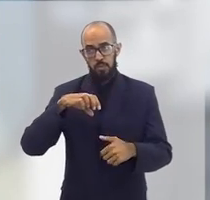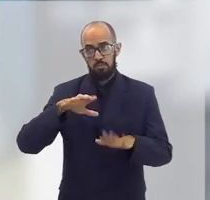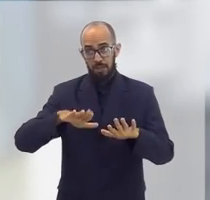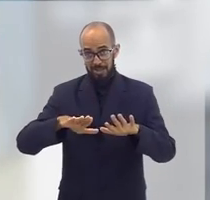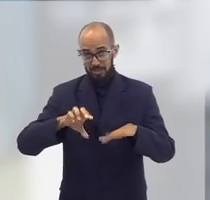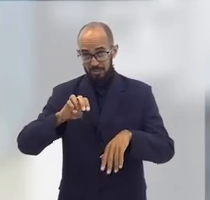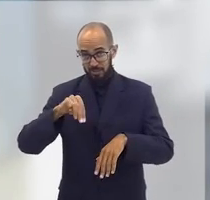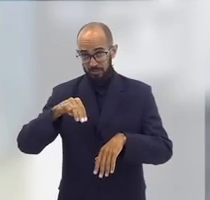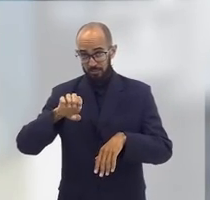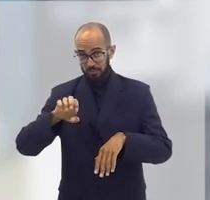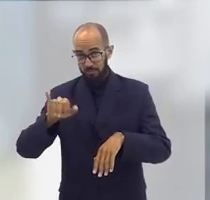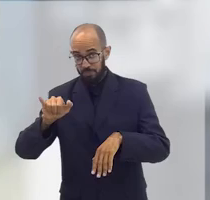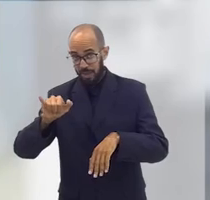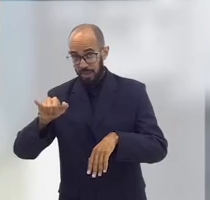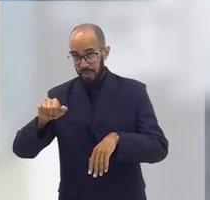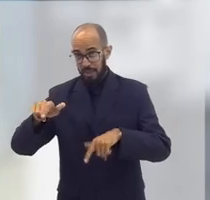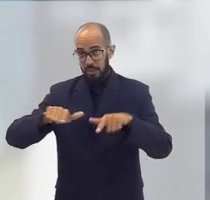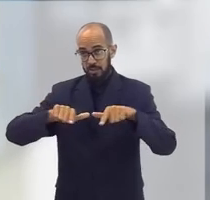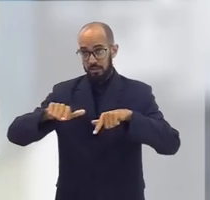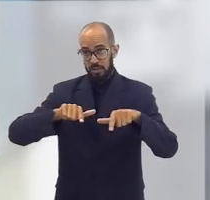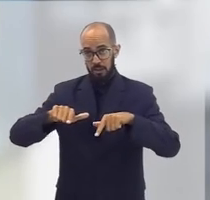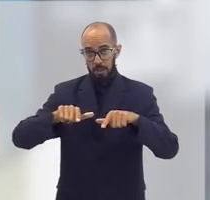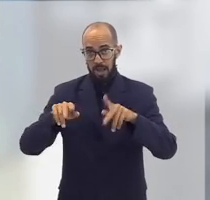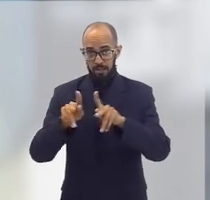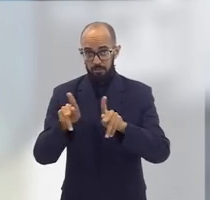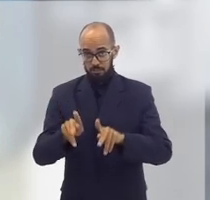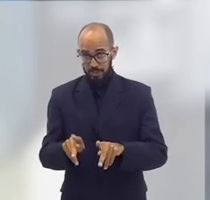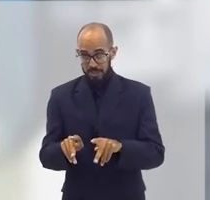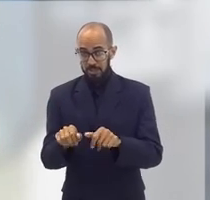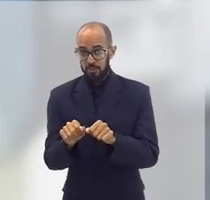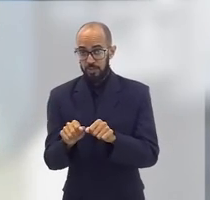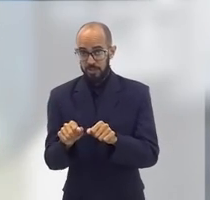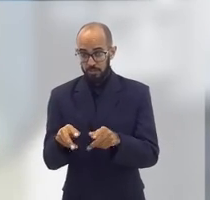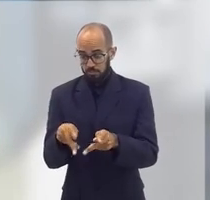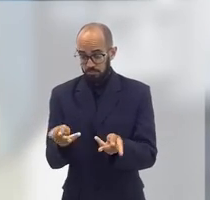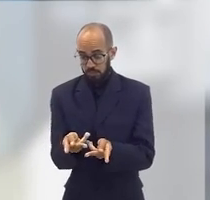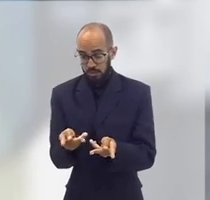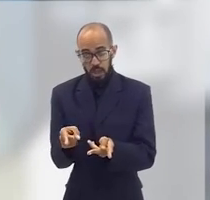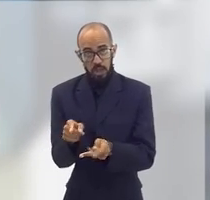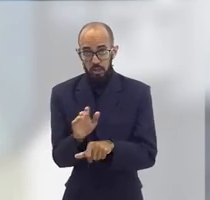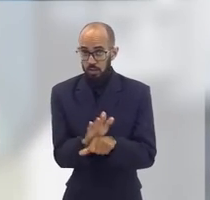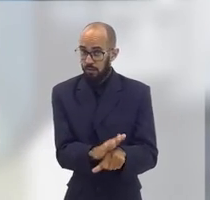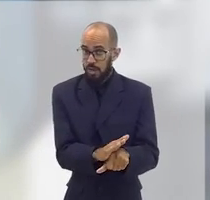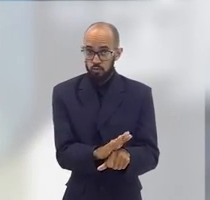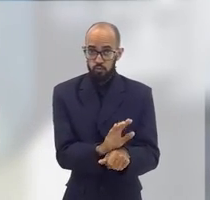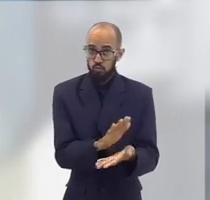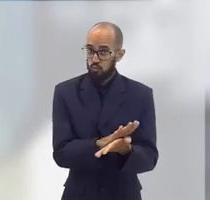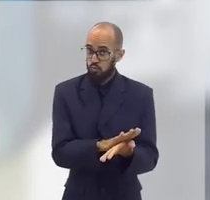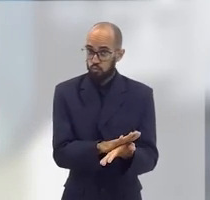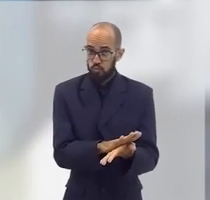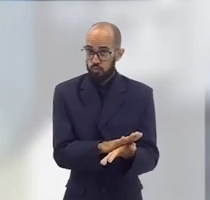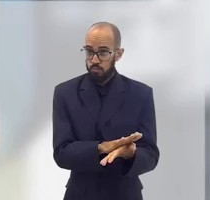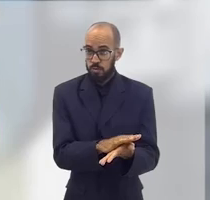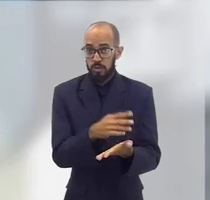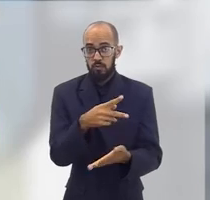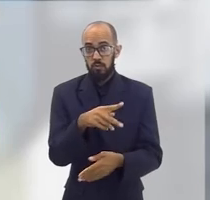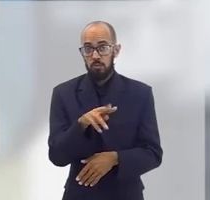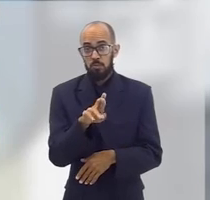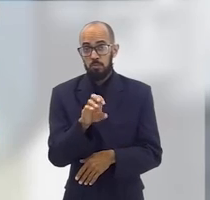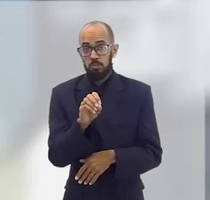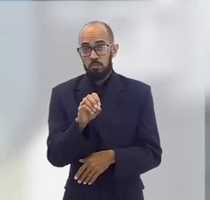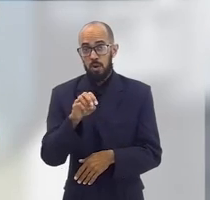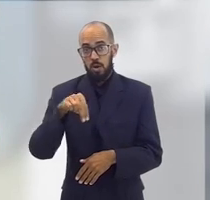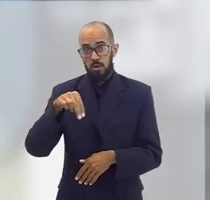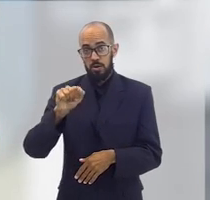microempresário que tem uma hamburgueria, uma pizzaria, e que ele trabalha lá com a mulher, com a filha, esse cara não teve ajuda. Ele teve um